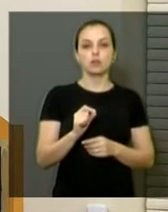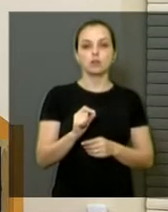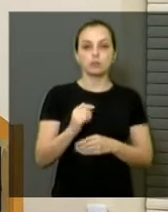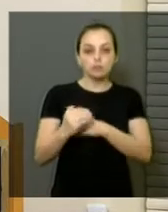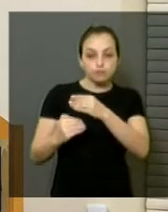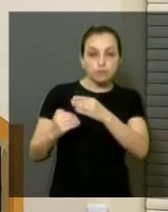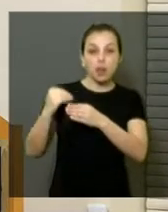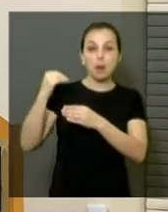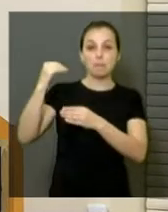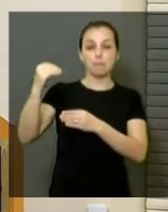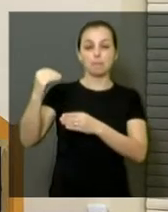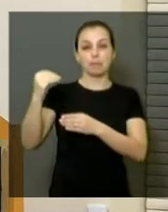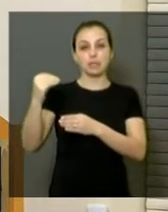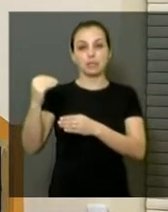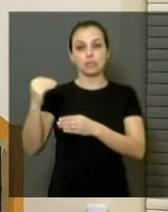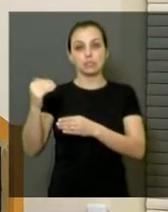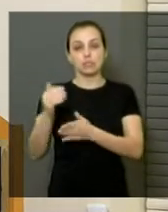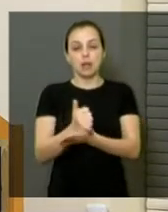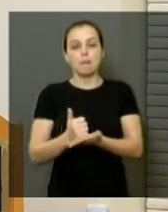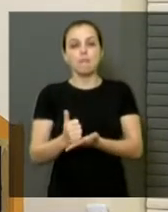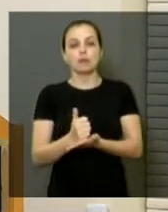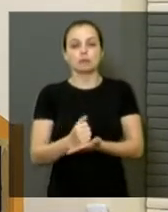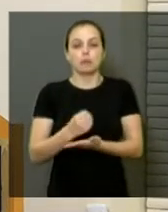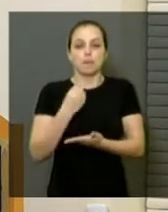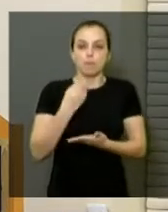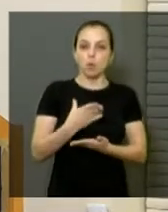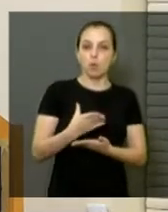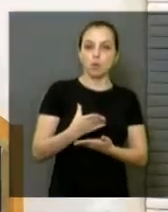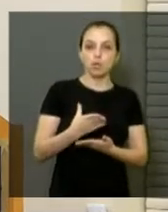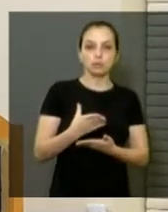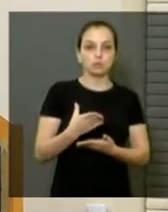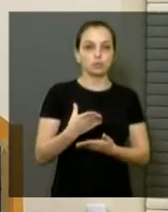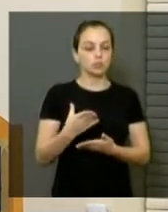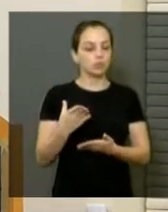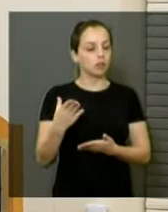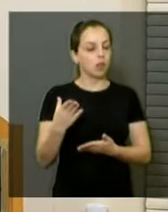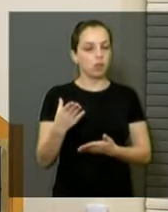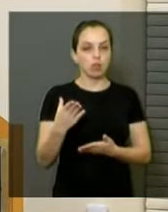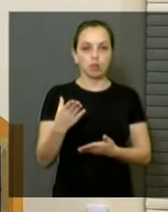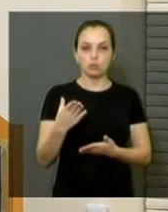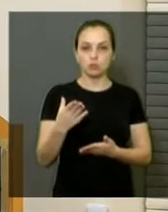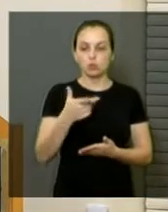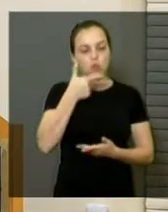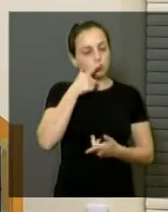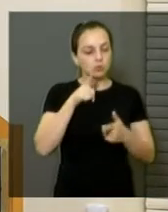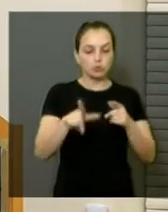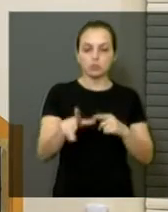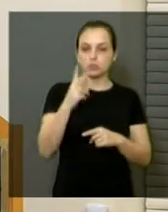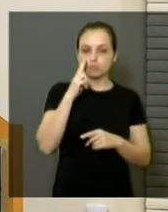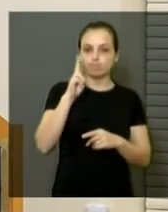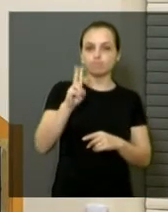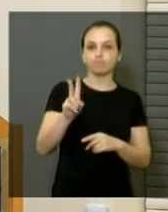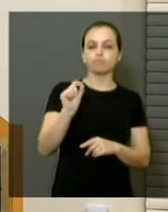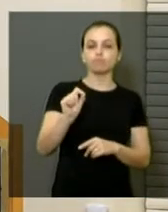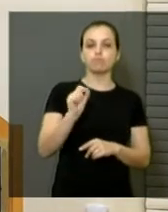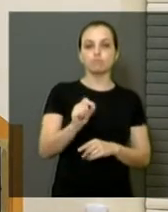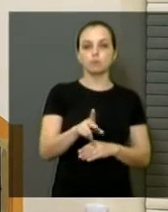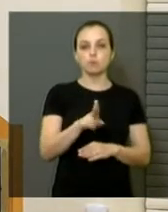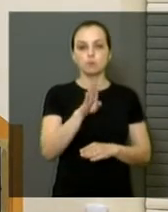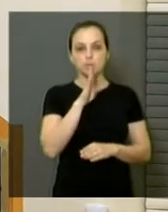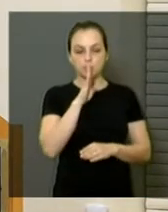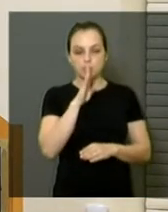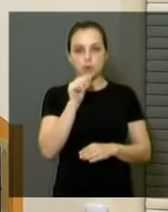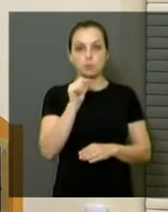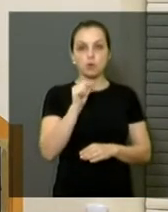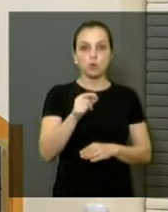da razoabilidade que é impossível, acho que, assistir a isso calado, especialmente porque ontem foi organizado